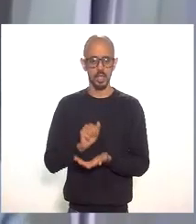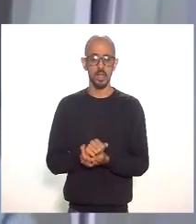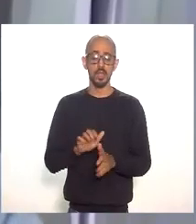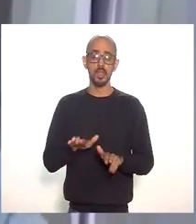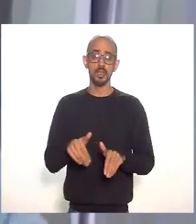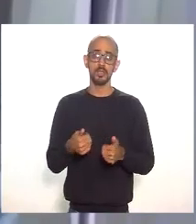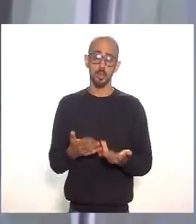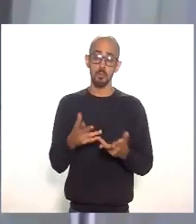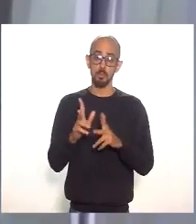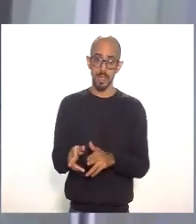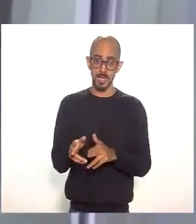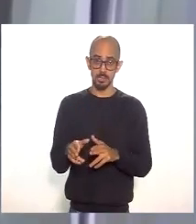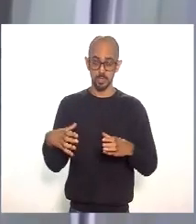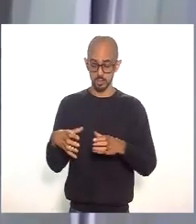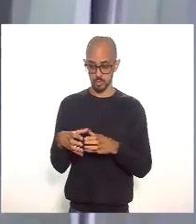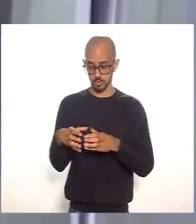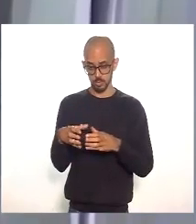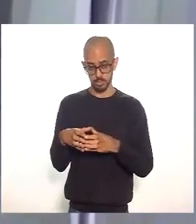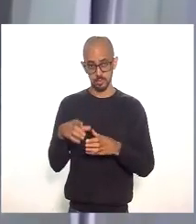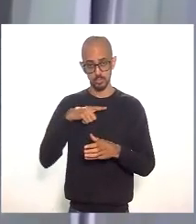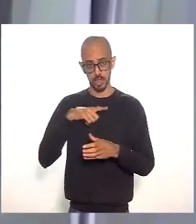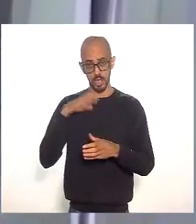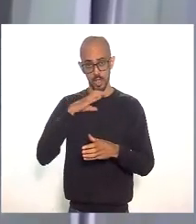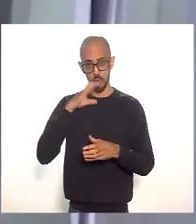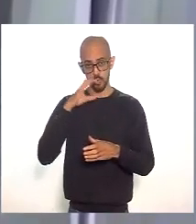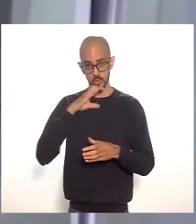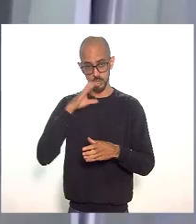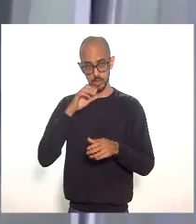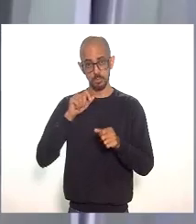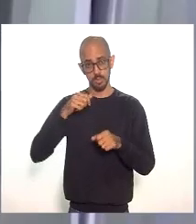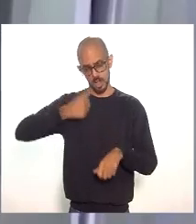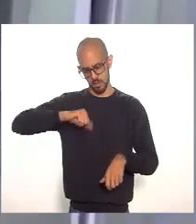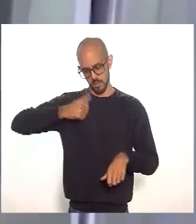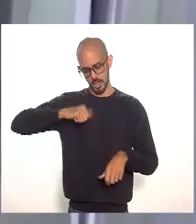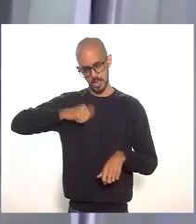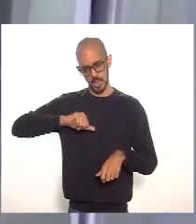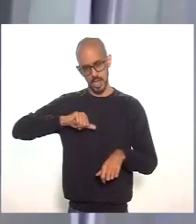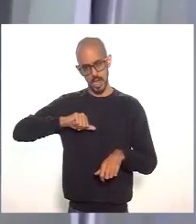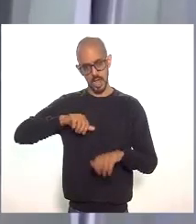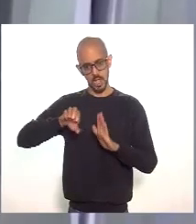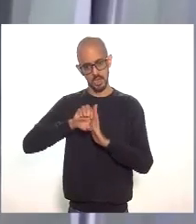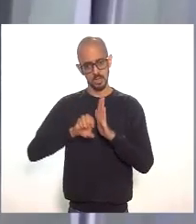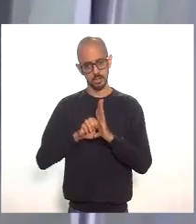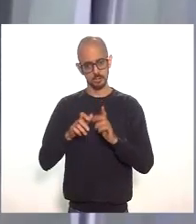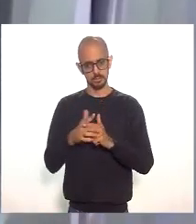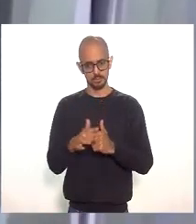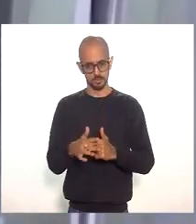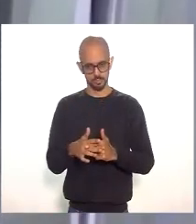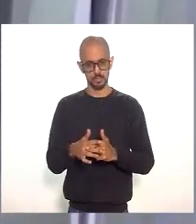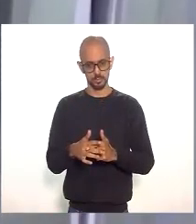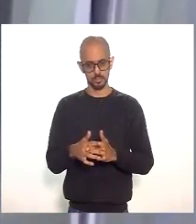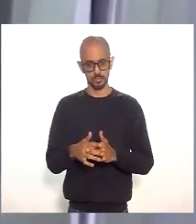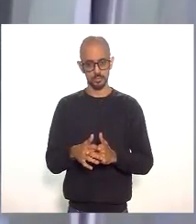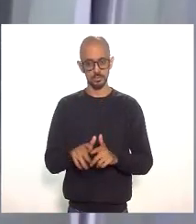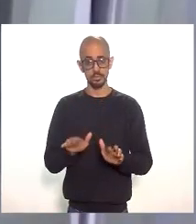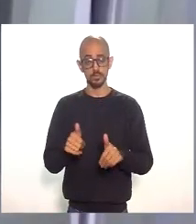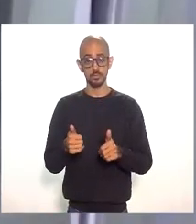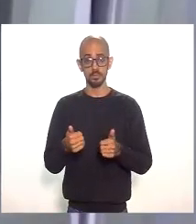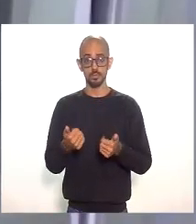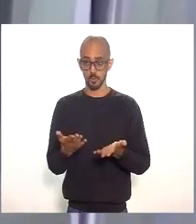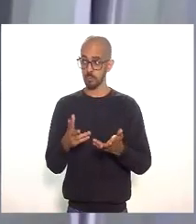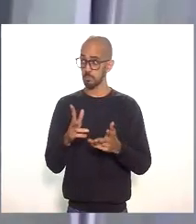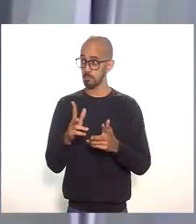que as comissões tenham celeridade para examinar as emendas, né, e elas terão, ainda